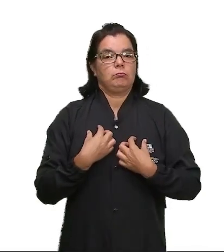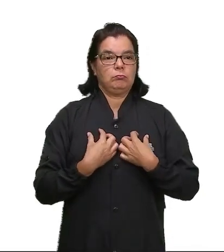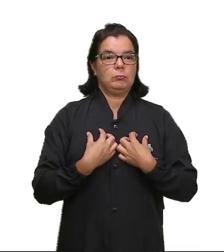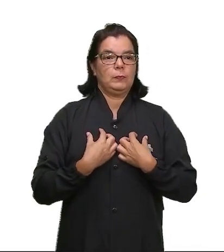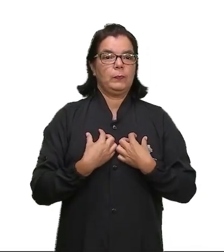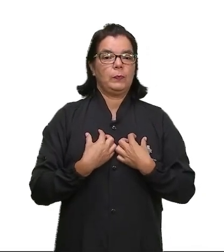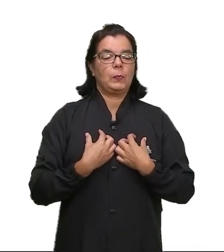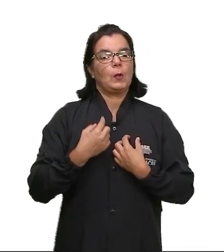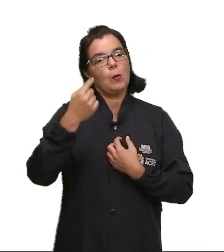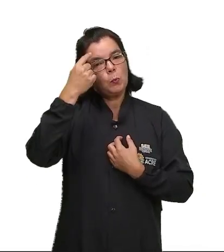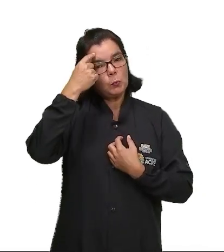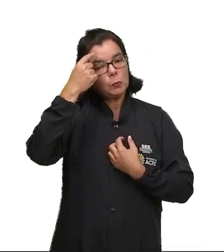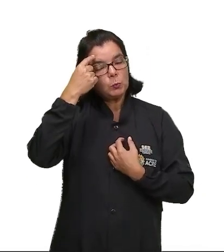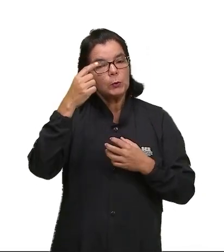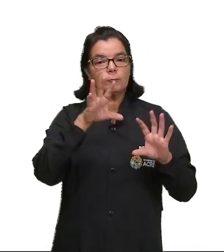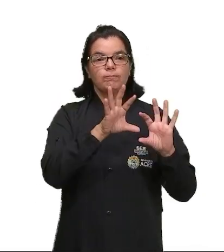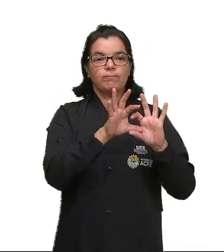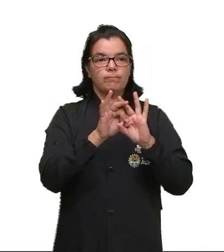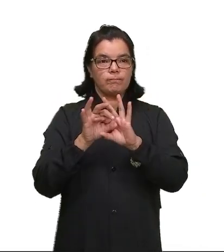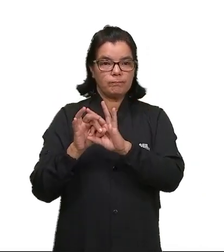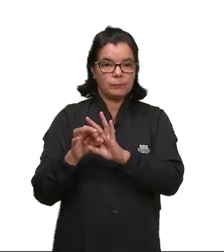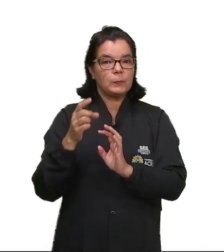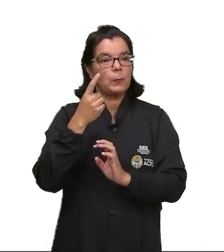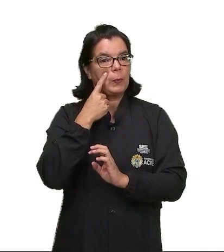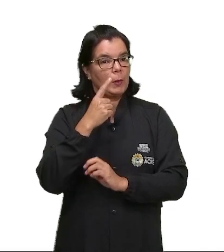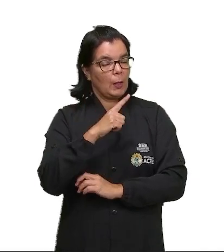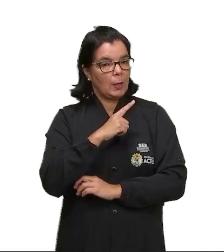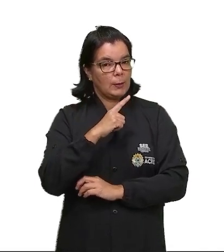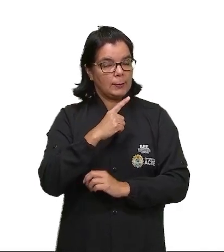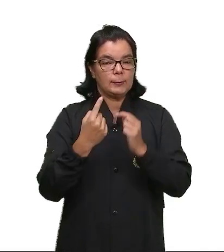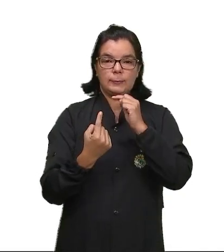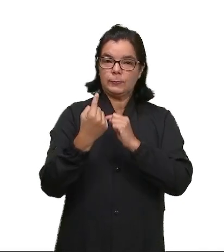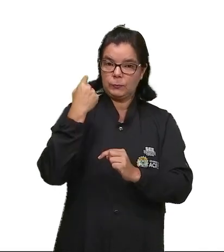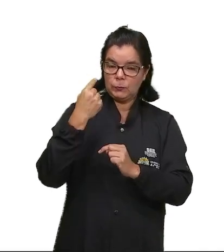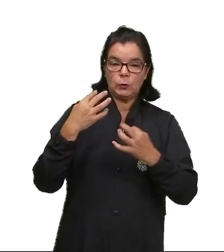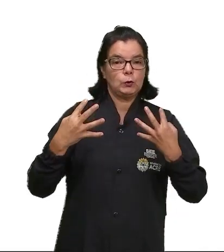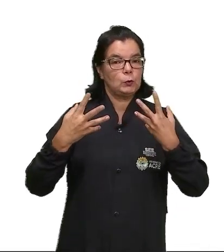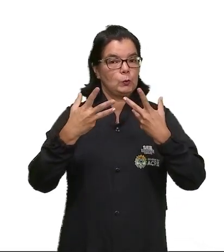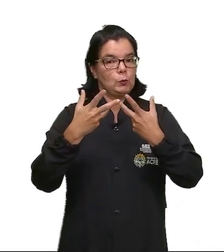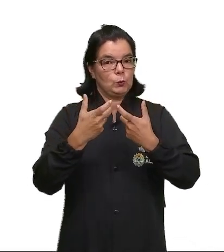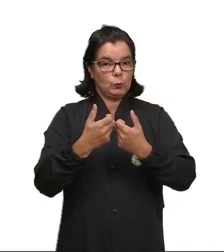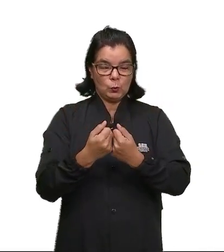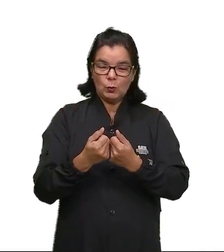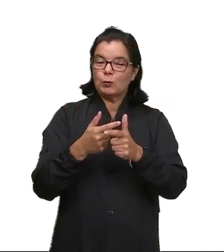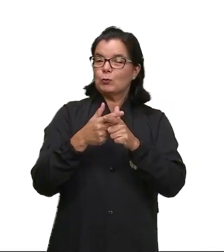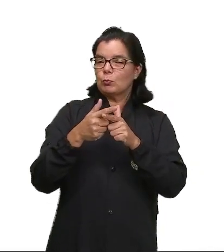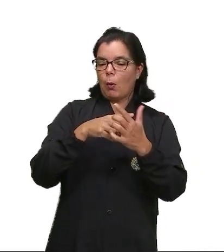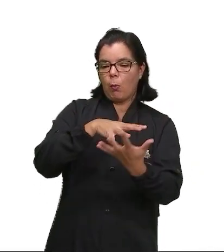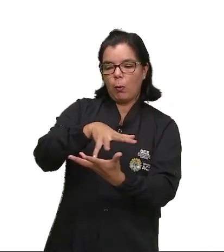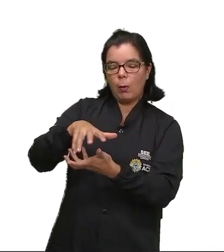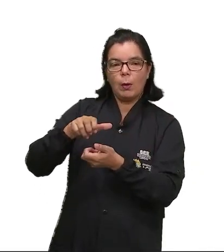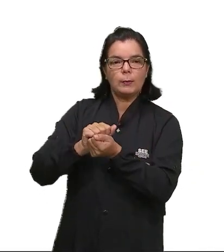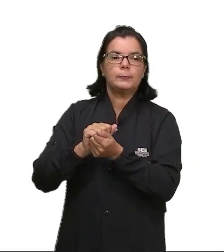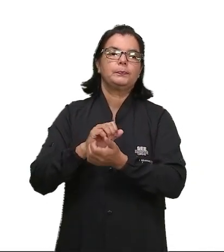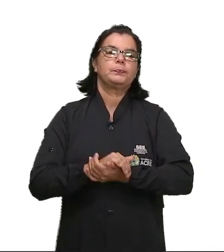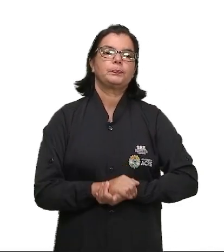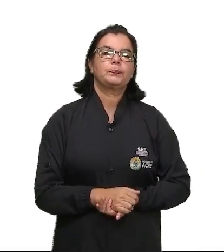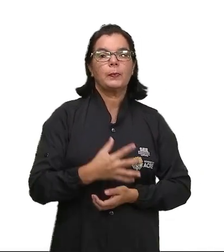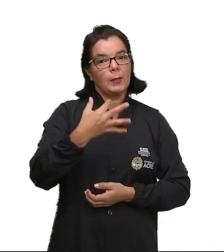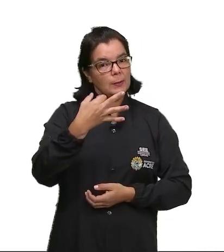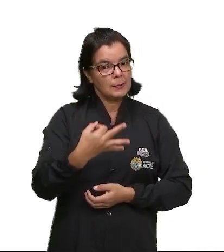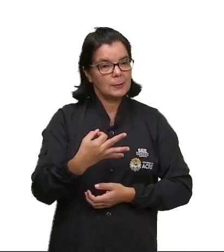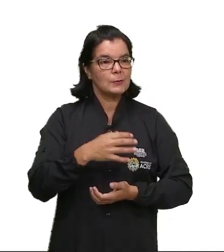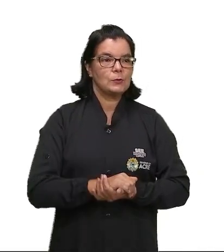desesperança, refletido pelo contexto que a gente vai ter lá de todo esse caos mundial.